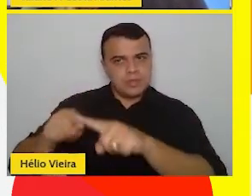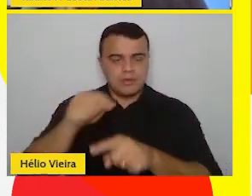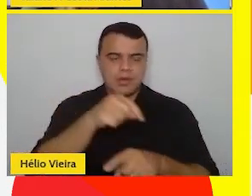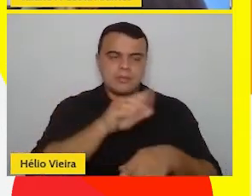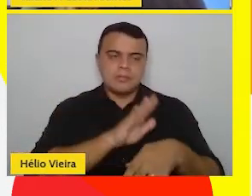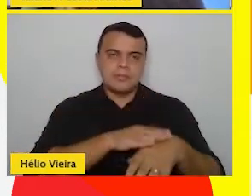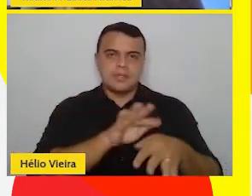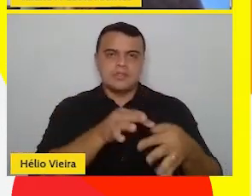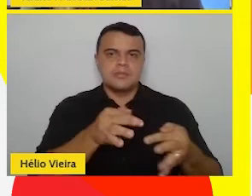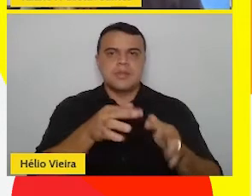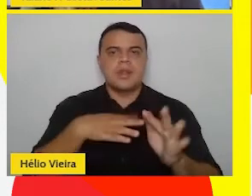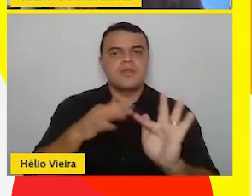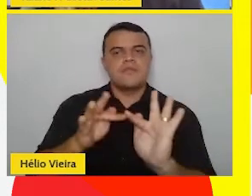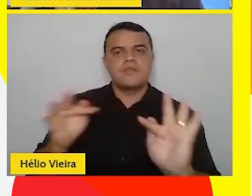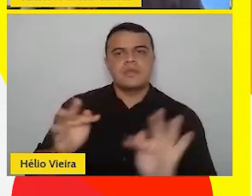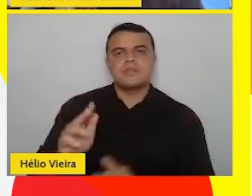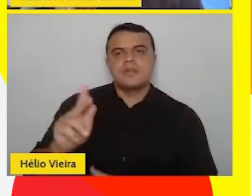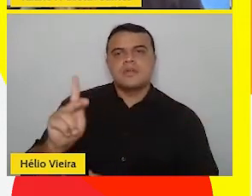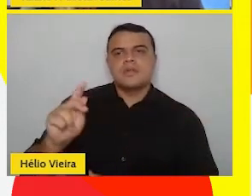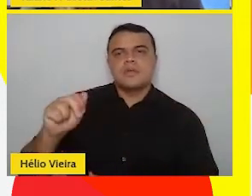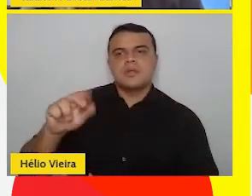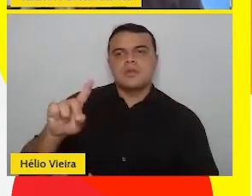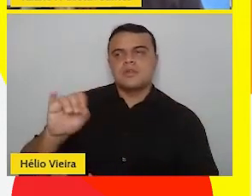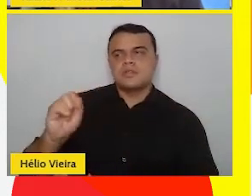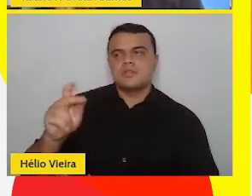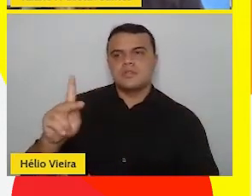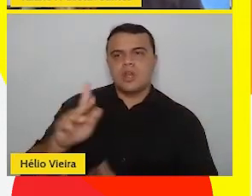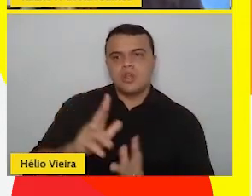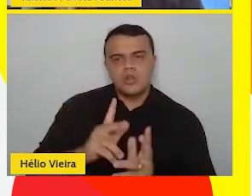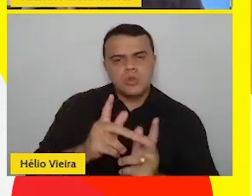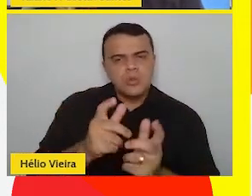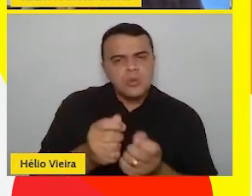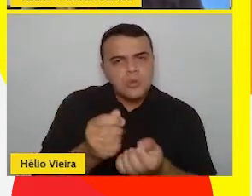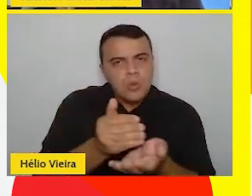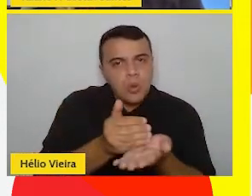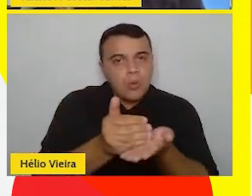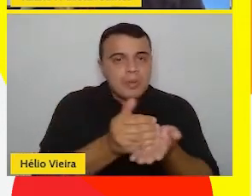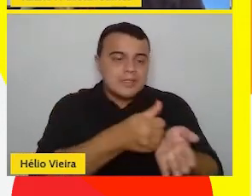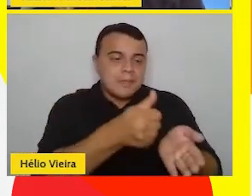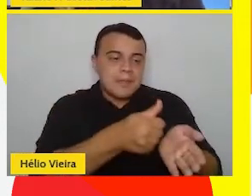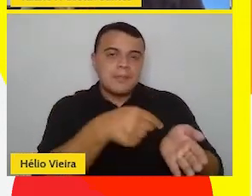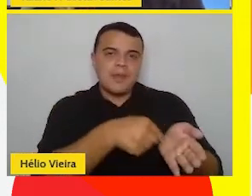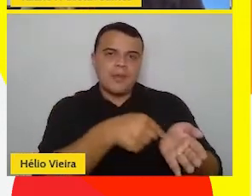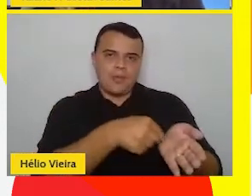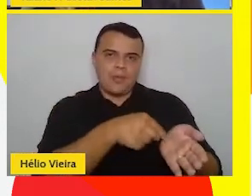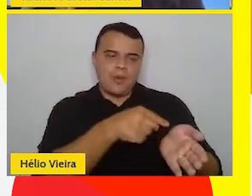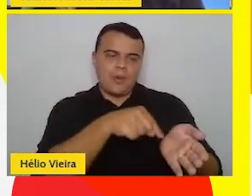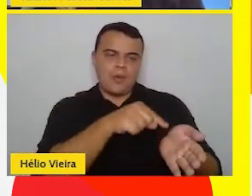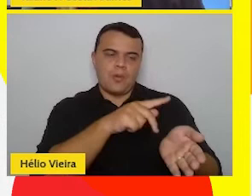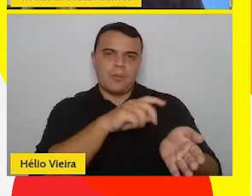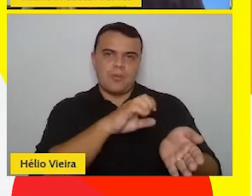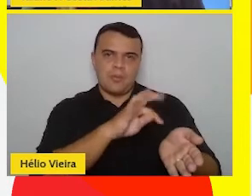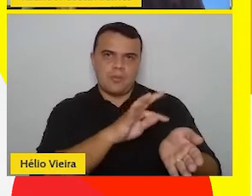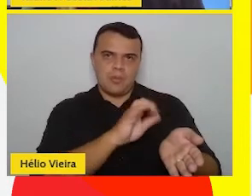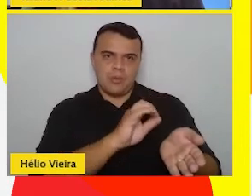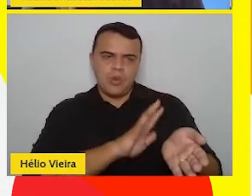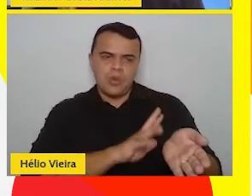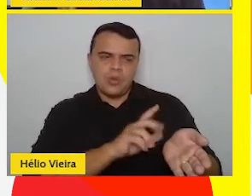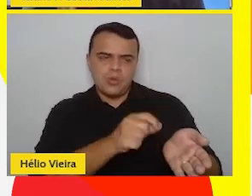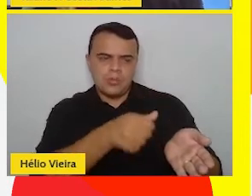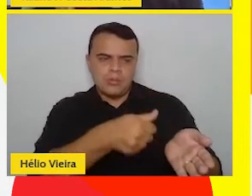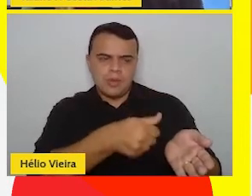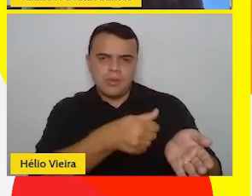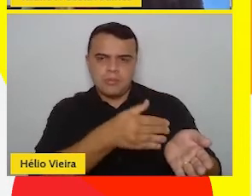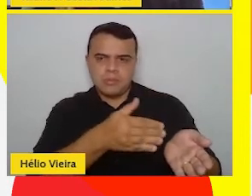Aqui a gente tem uma frase do Kandinsky que é: tudo começa num ponto. Então, todos os outros elementos